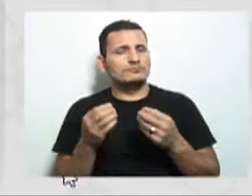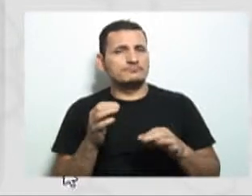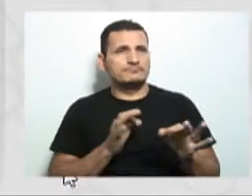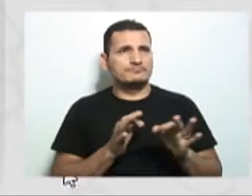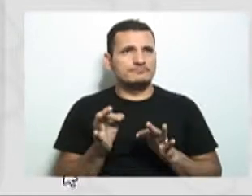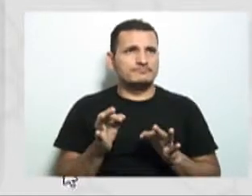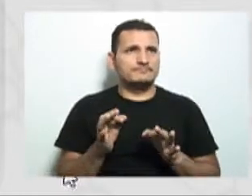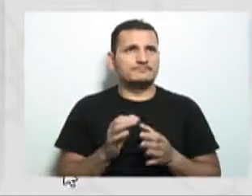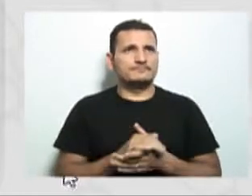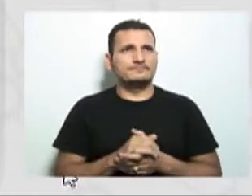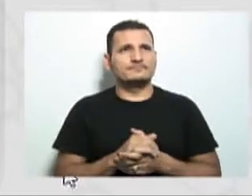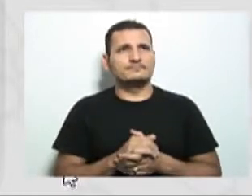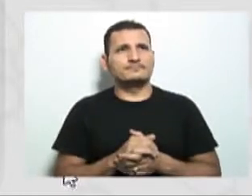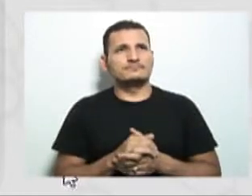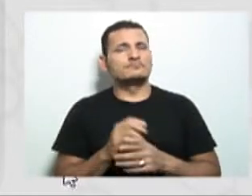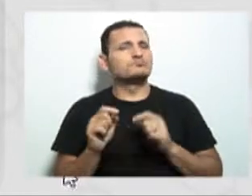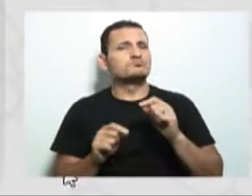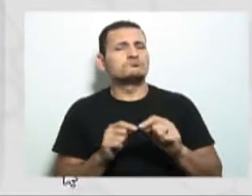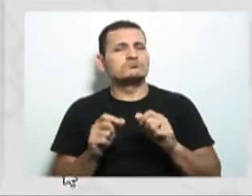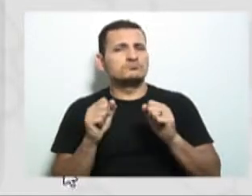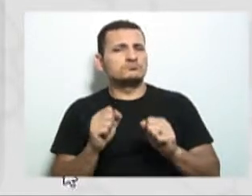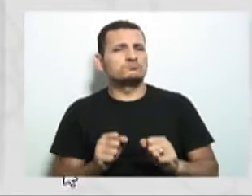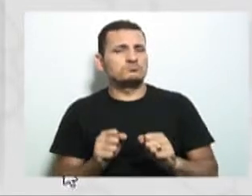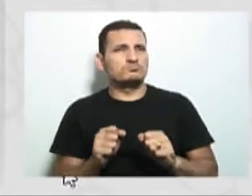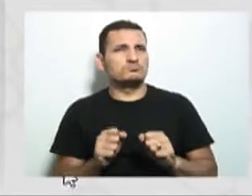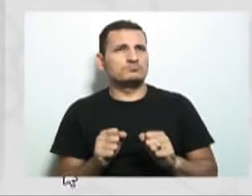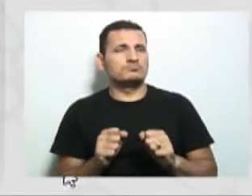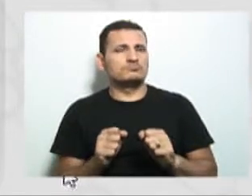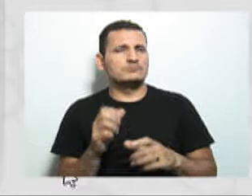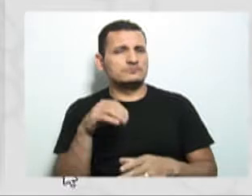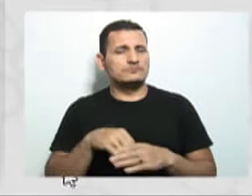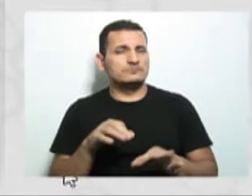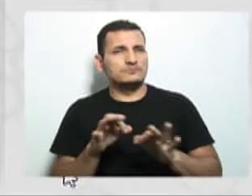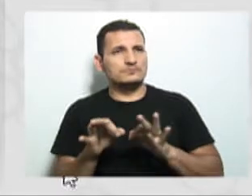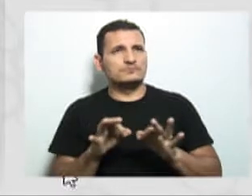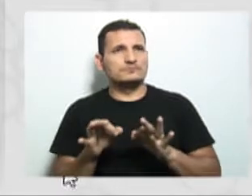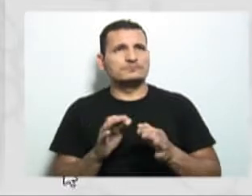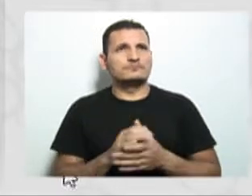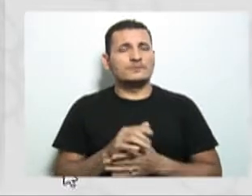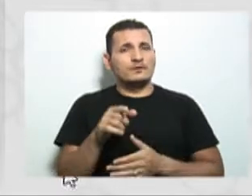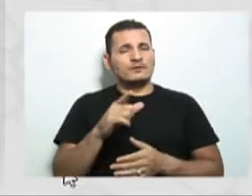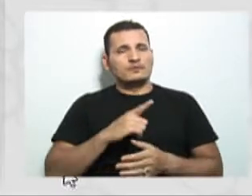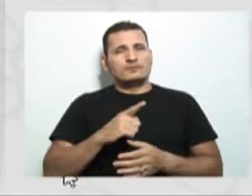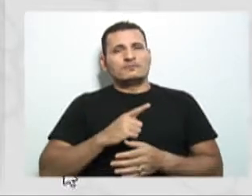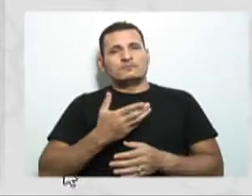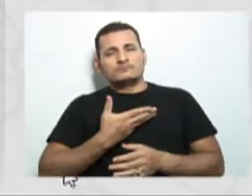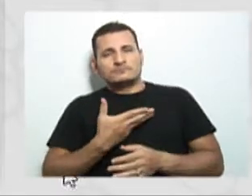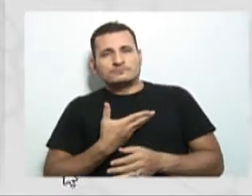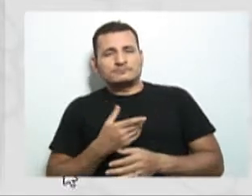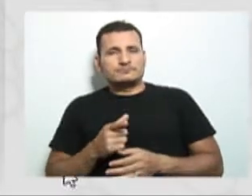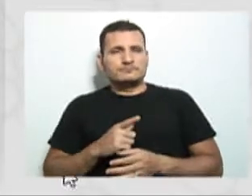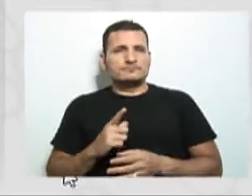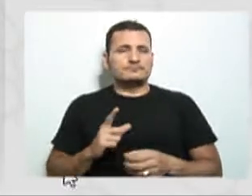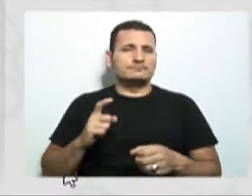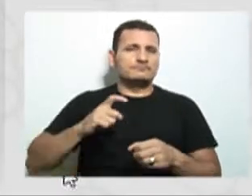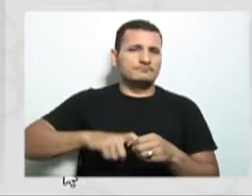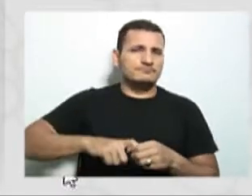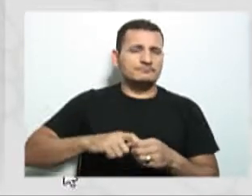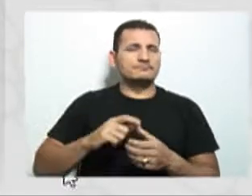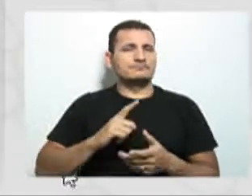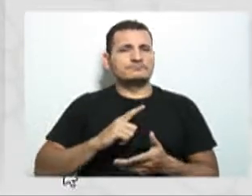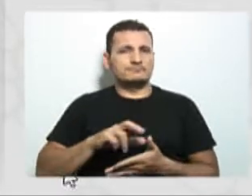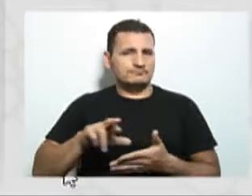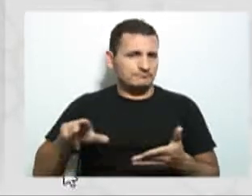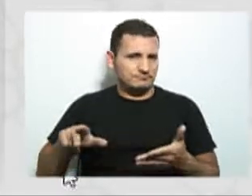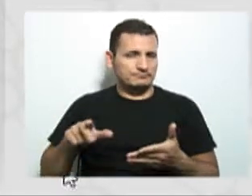planejar? Não é? Com o que se pode contar nesse planejamento? E aqui entram amigos, com certeza, parceiros, acionistas. Então você